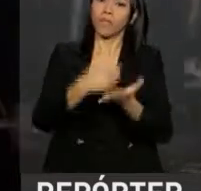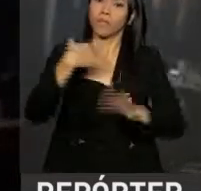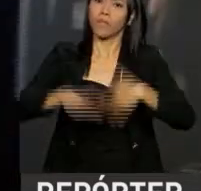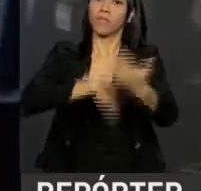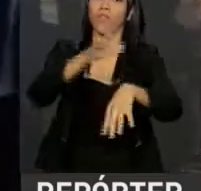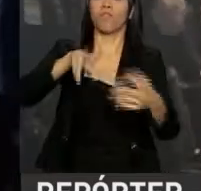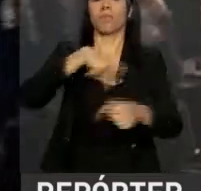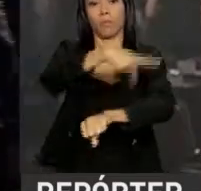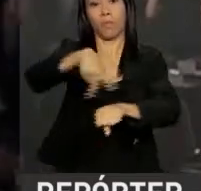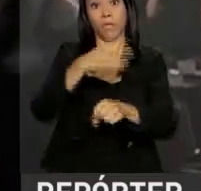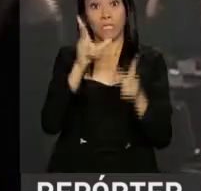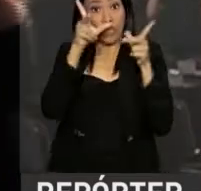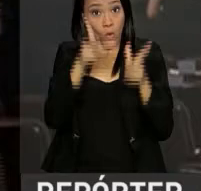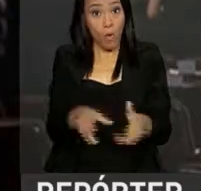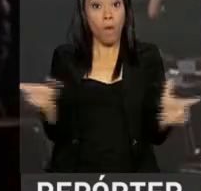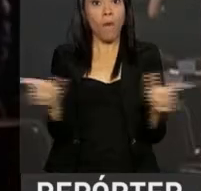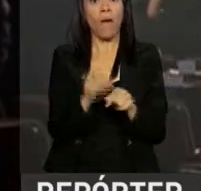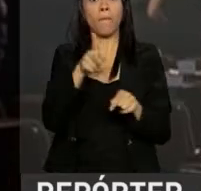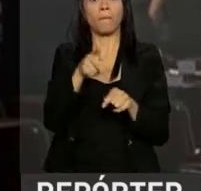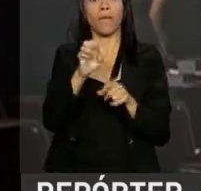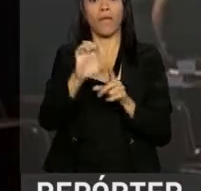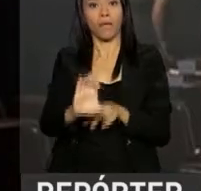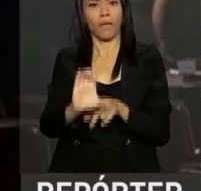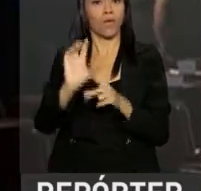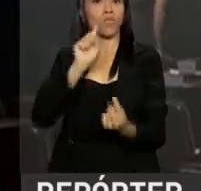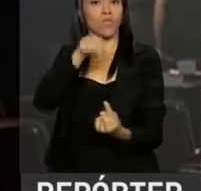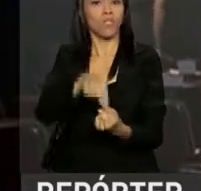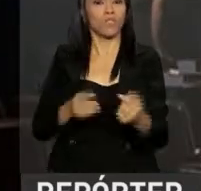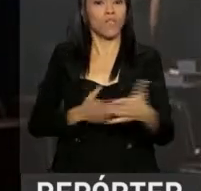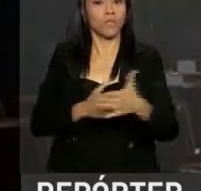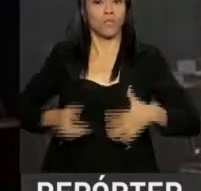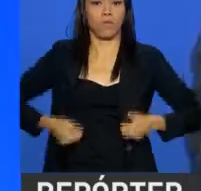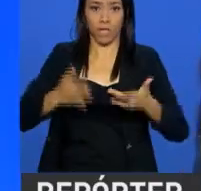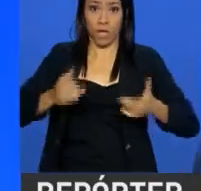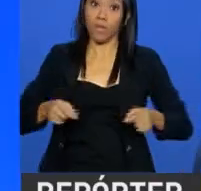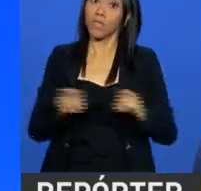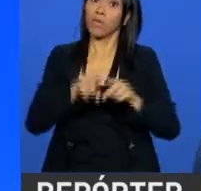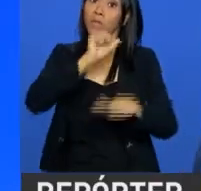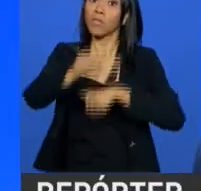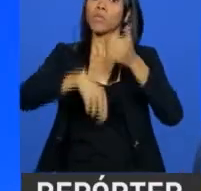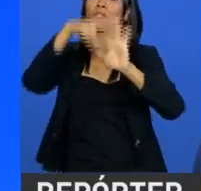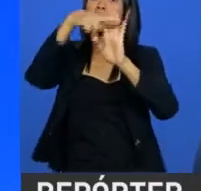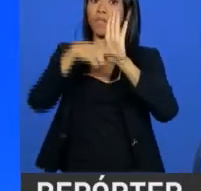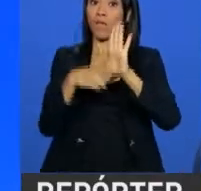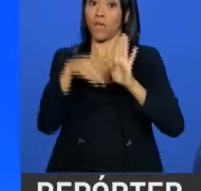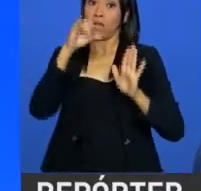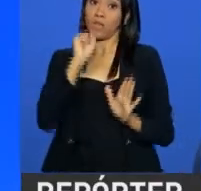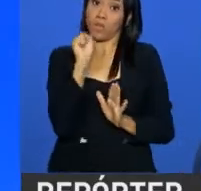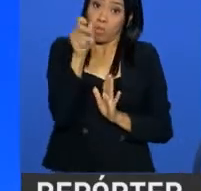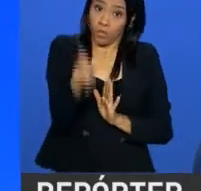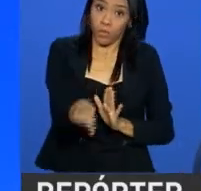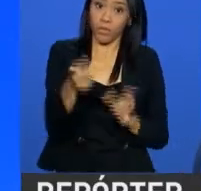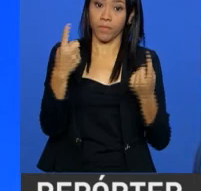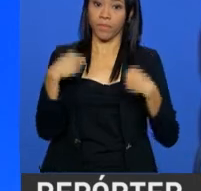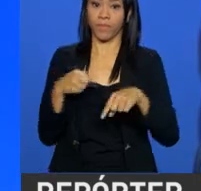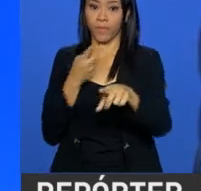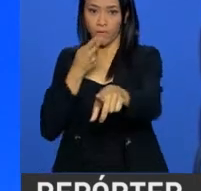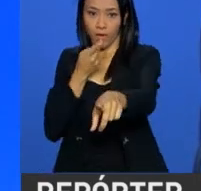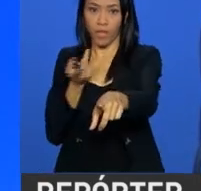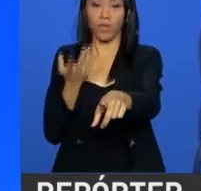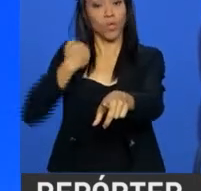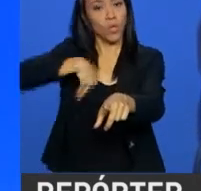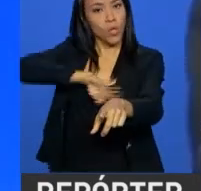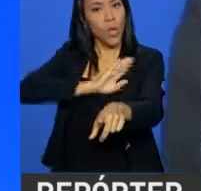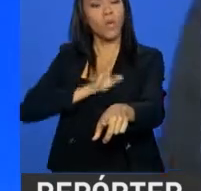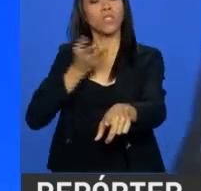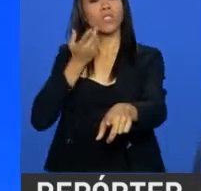limita o crescimento dos gastos públicos e também a reforma da previdência nós propusemos aquilo que é fundamental para o